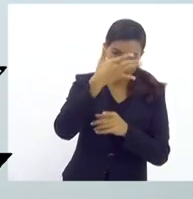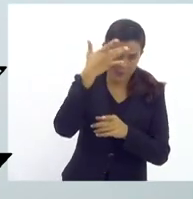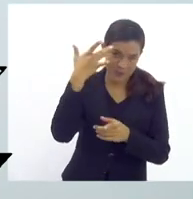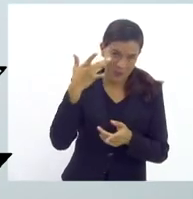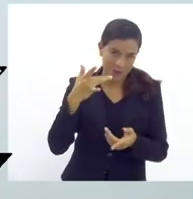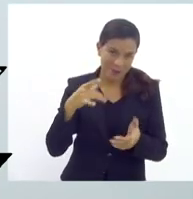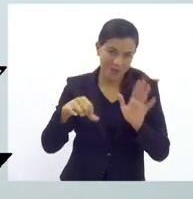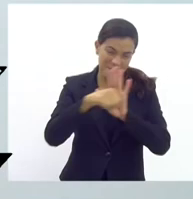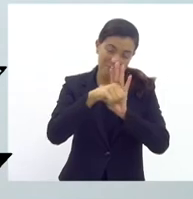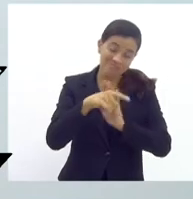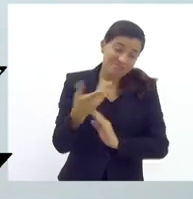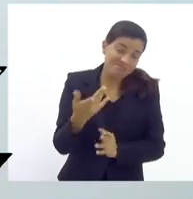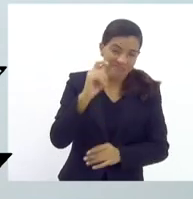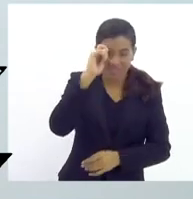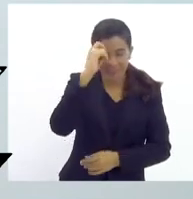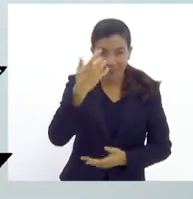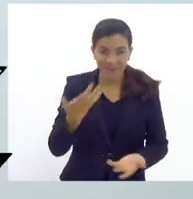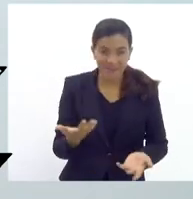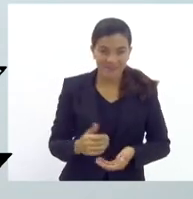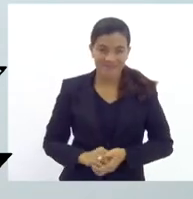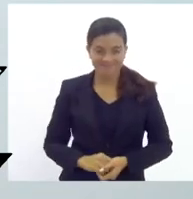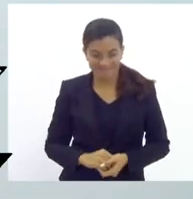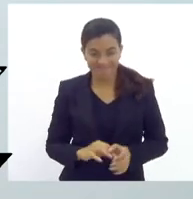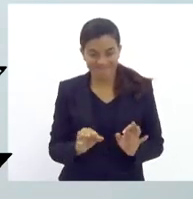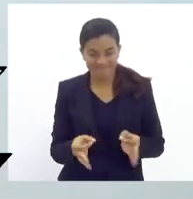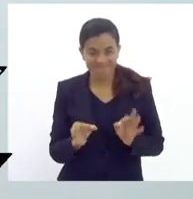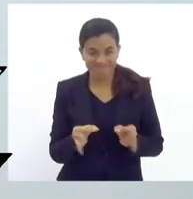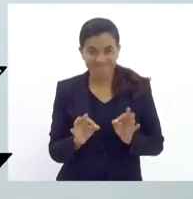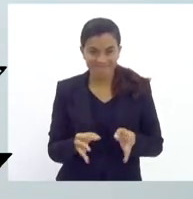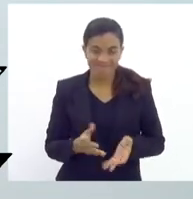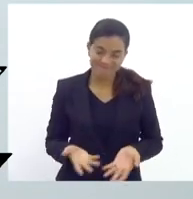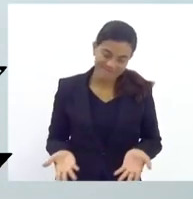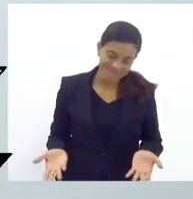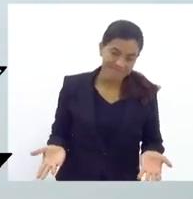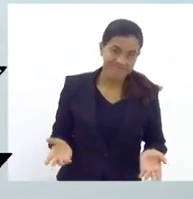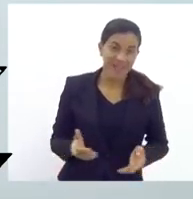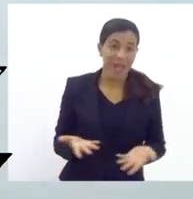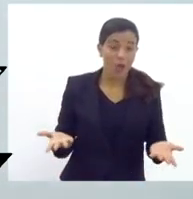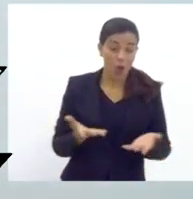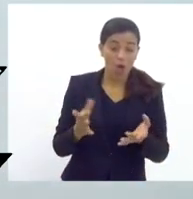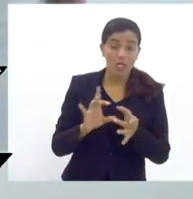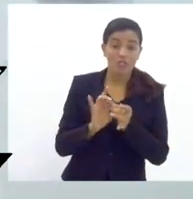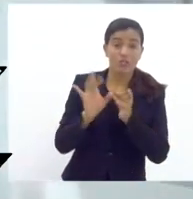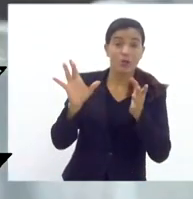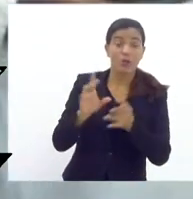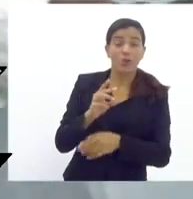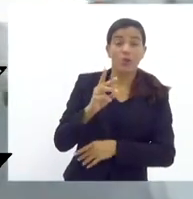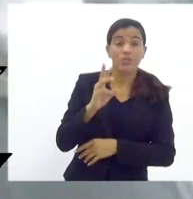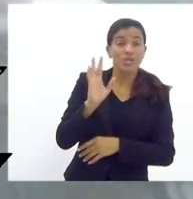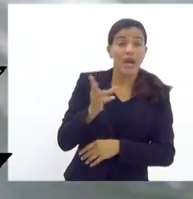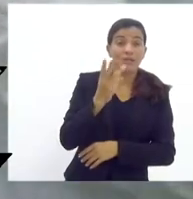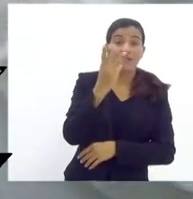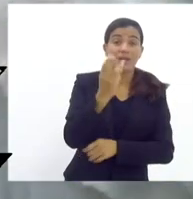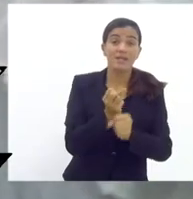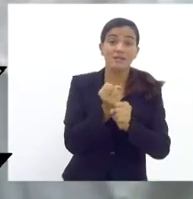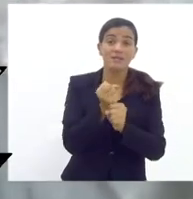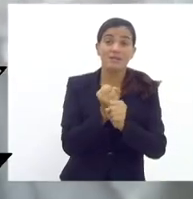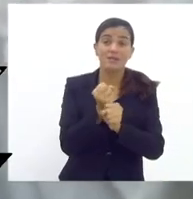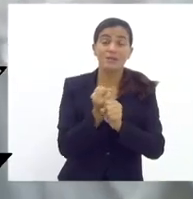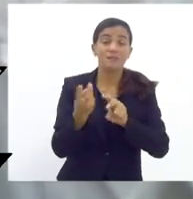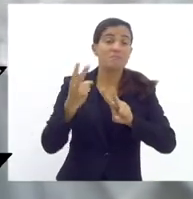delito negro né enfim tá sendo solto agora depois de três anos preso